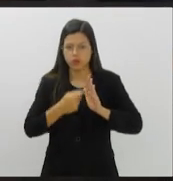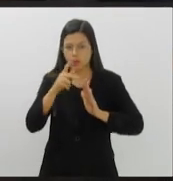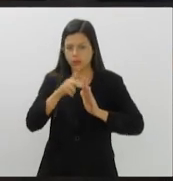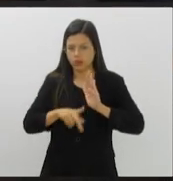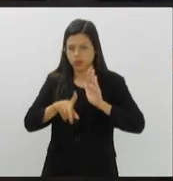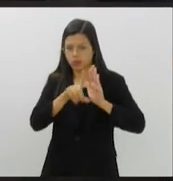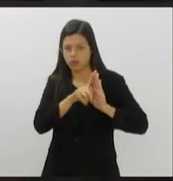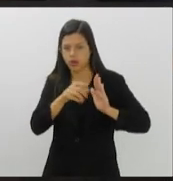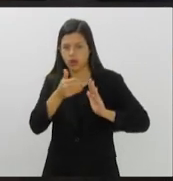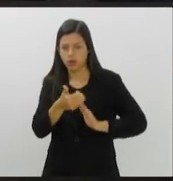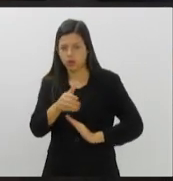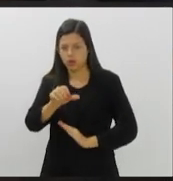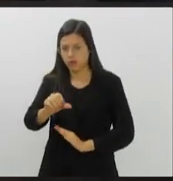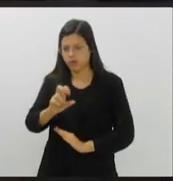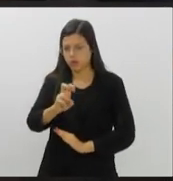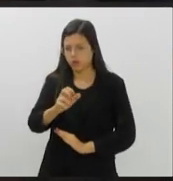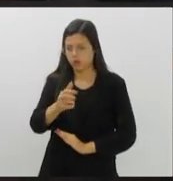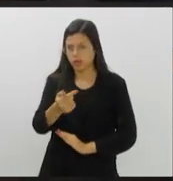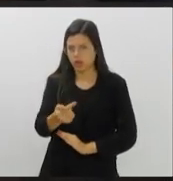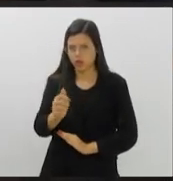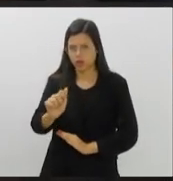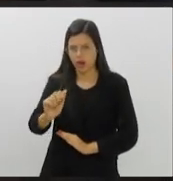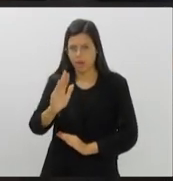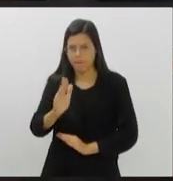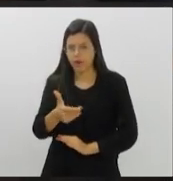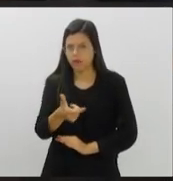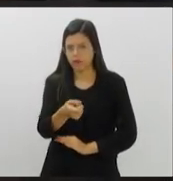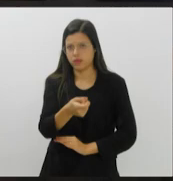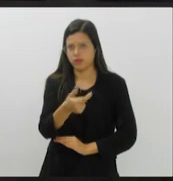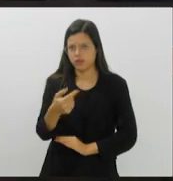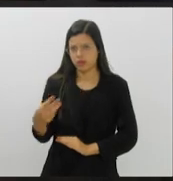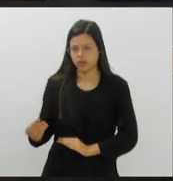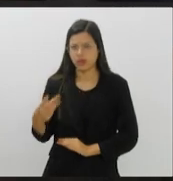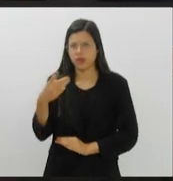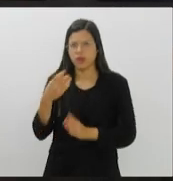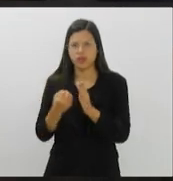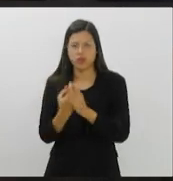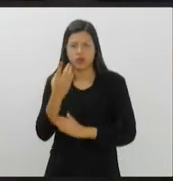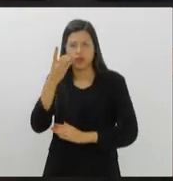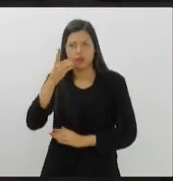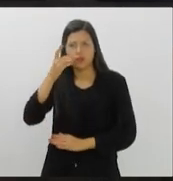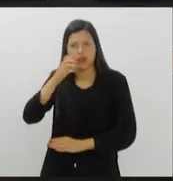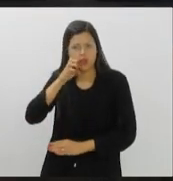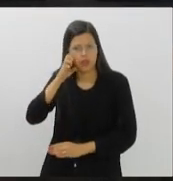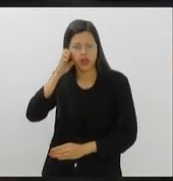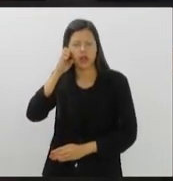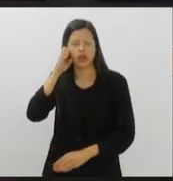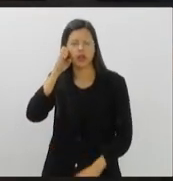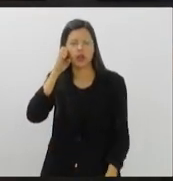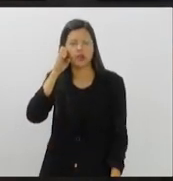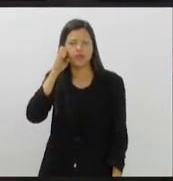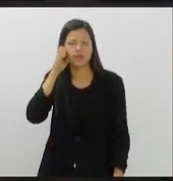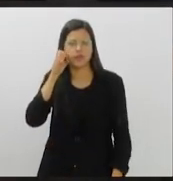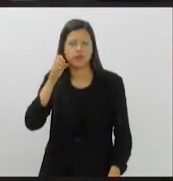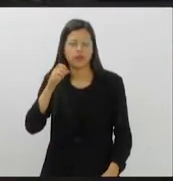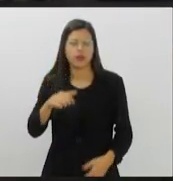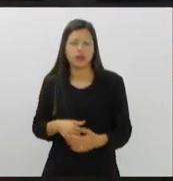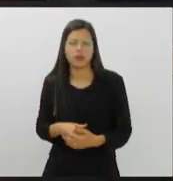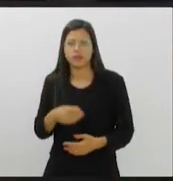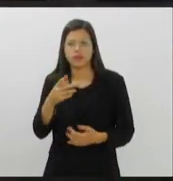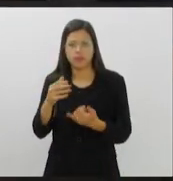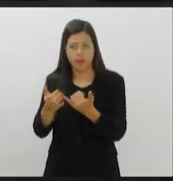número 1957-A de 2023, de autoria da deputada Érica Takimoto, que declara